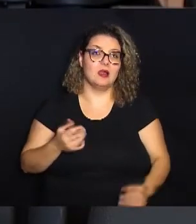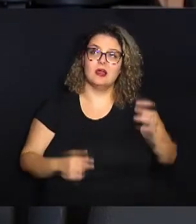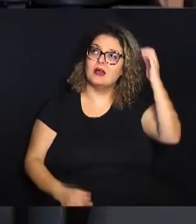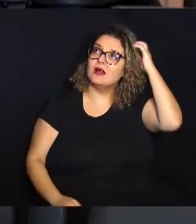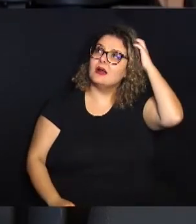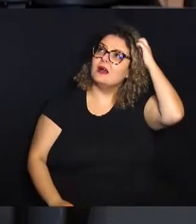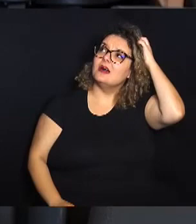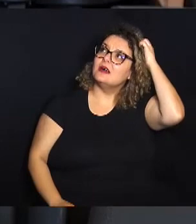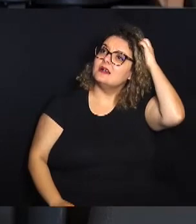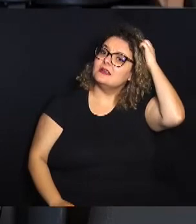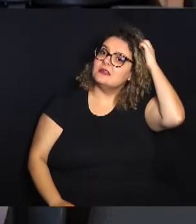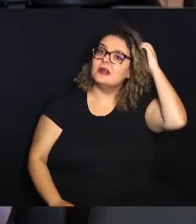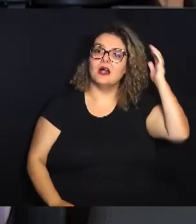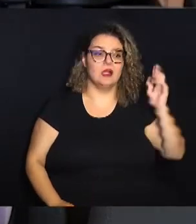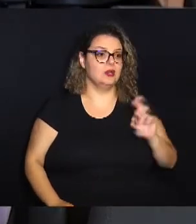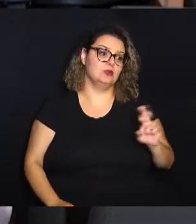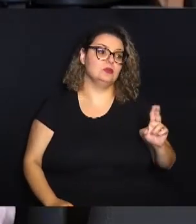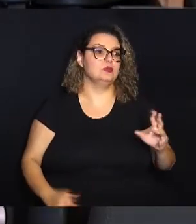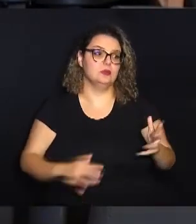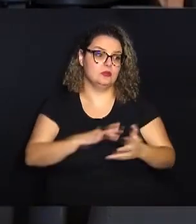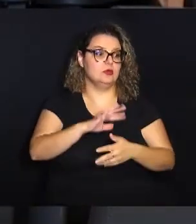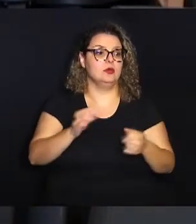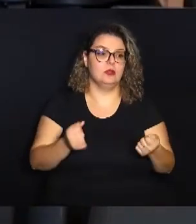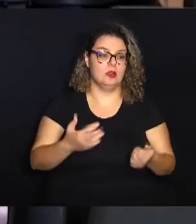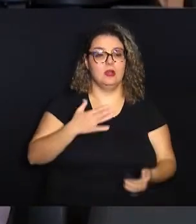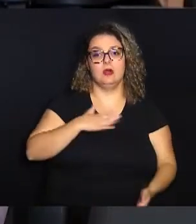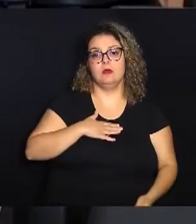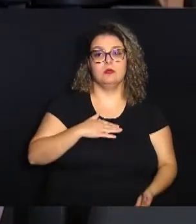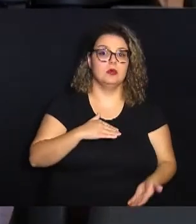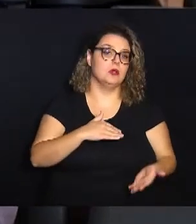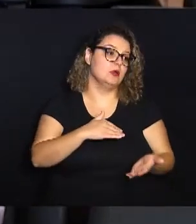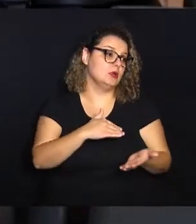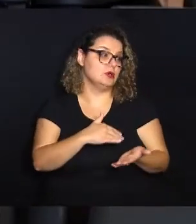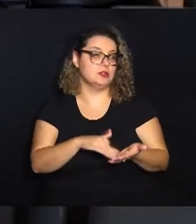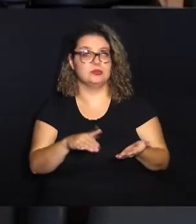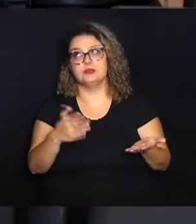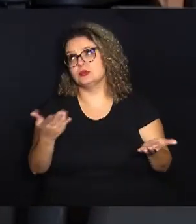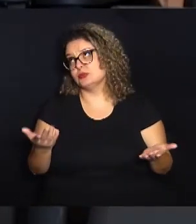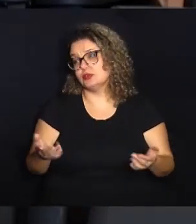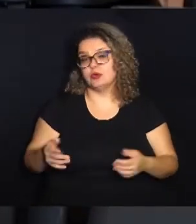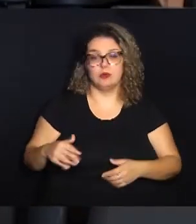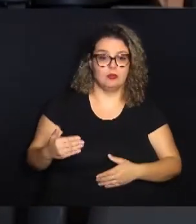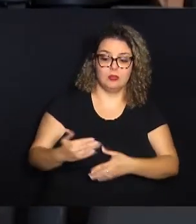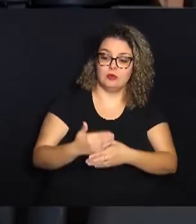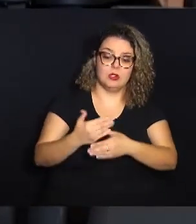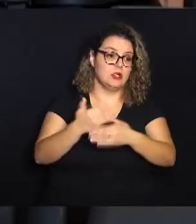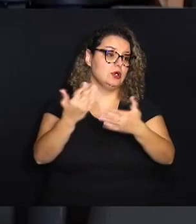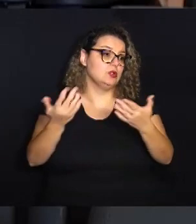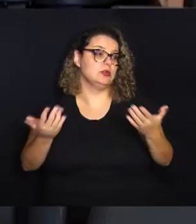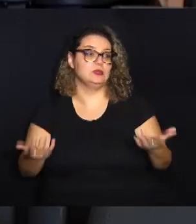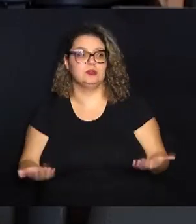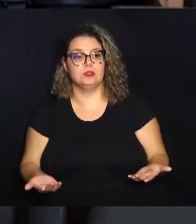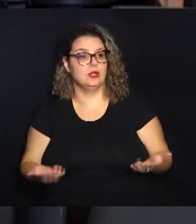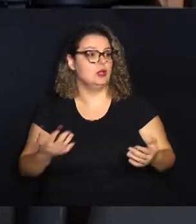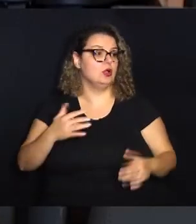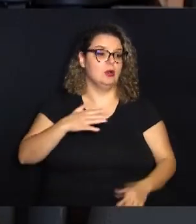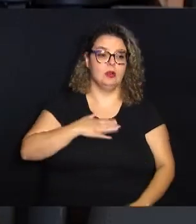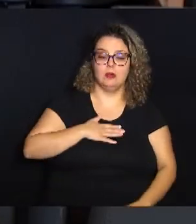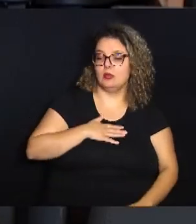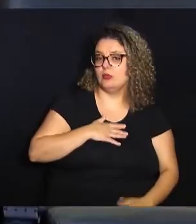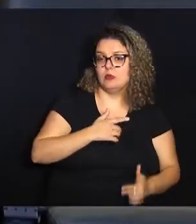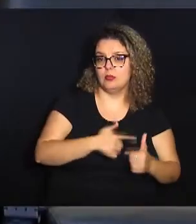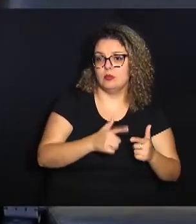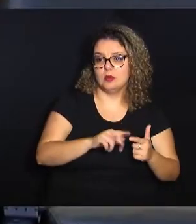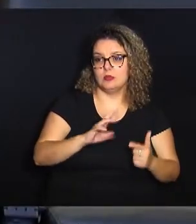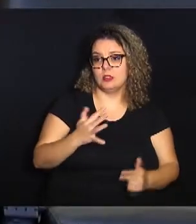acrescento um nome sustentável à minha obra, ao meu empreendimento e estou resolvendo o problema. E nem para o